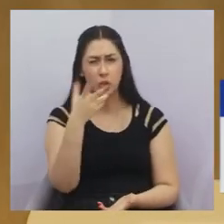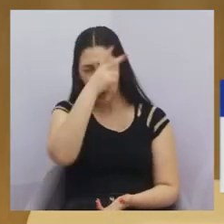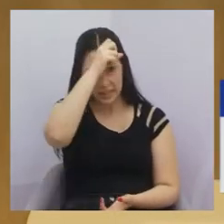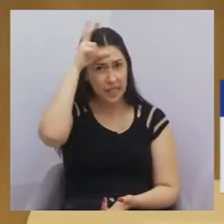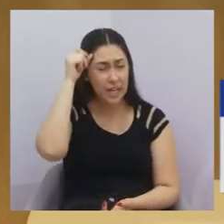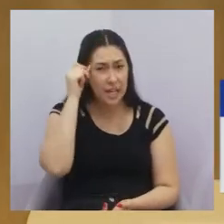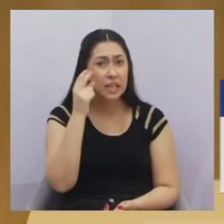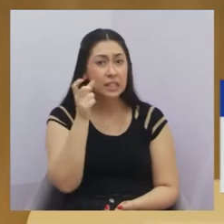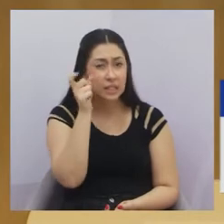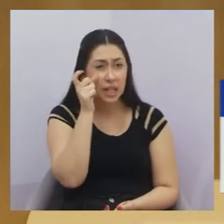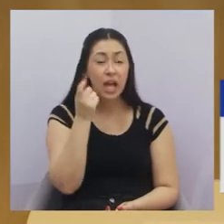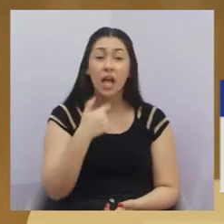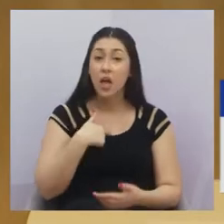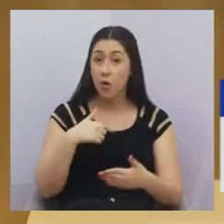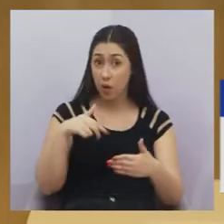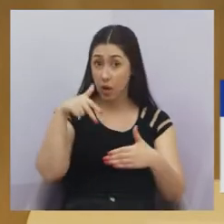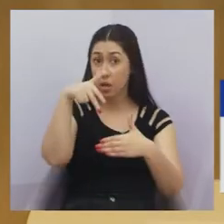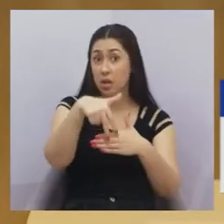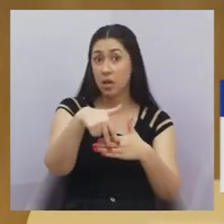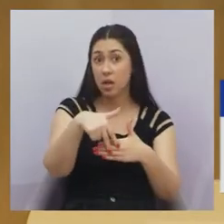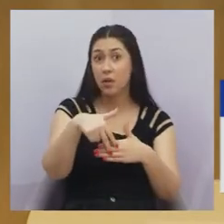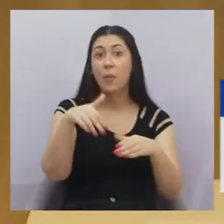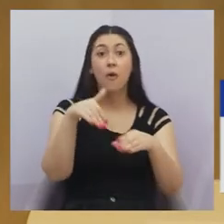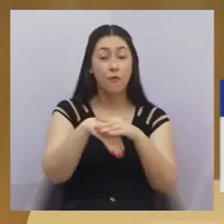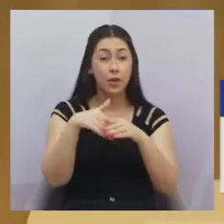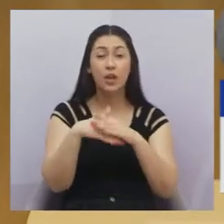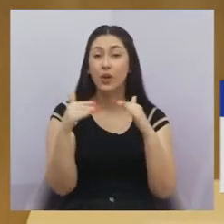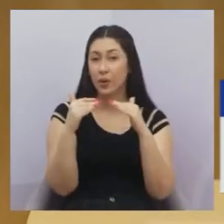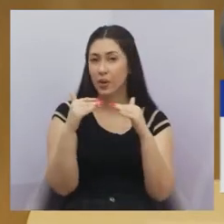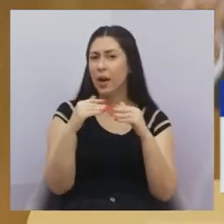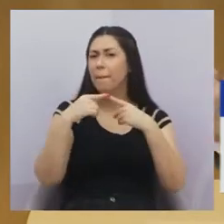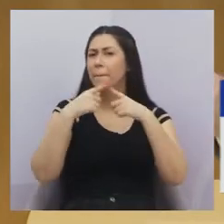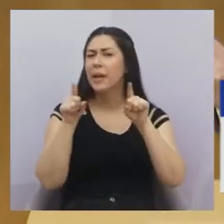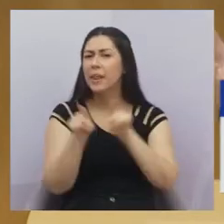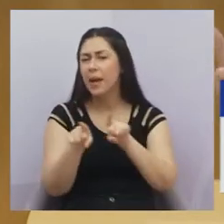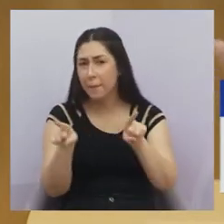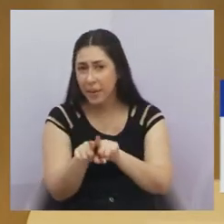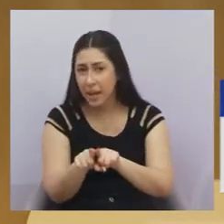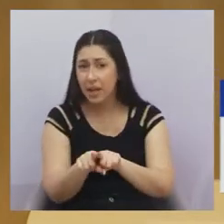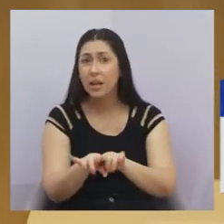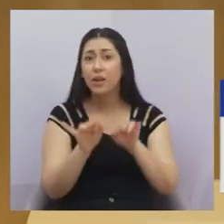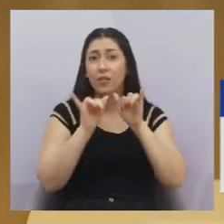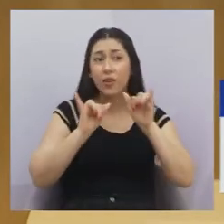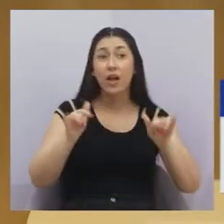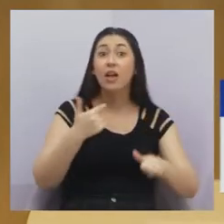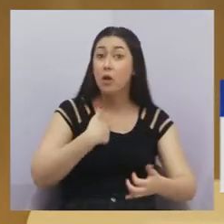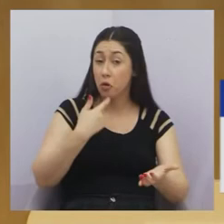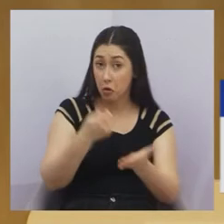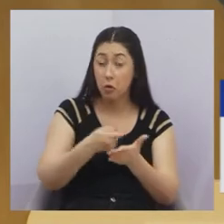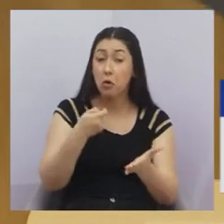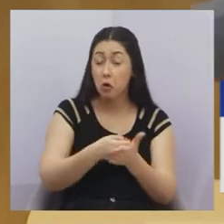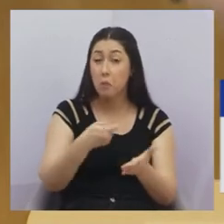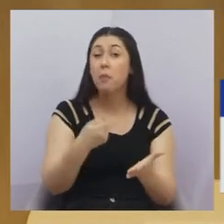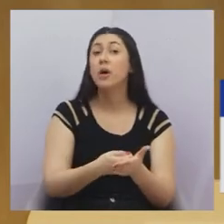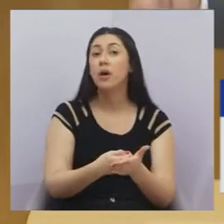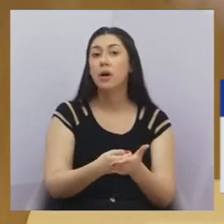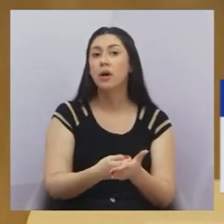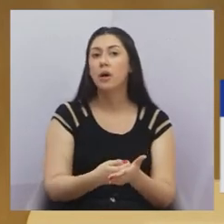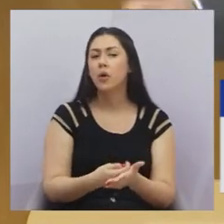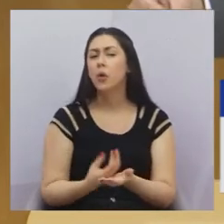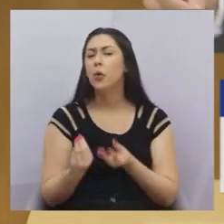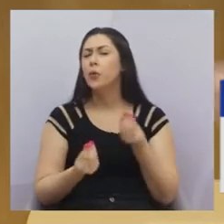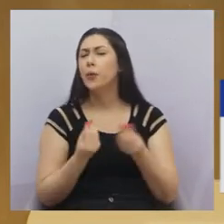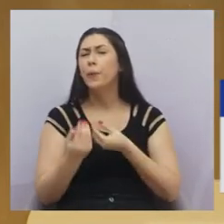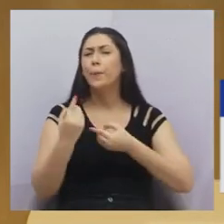para dizer que eu vou votar favorável, mas para dizer também que nessa mesma proporção eu vou cobrar quais são as